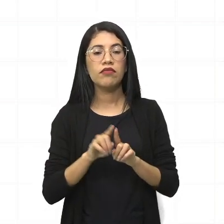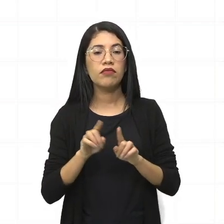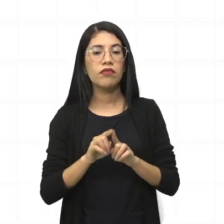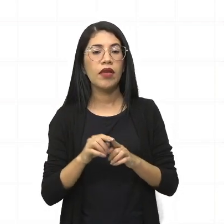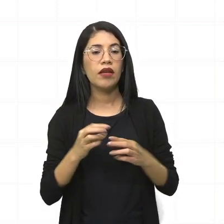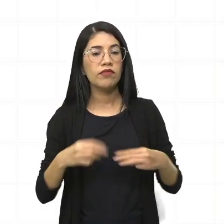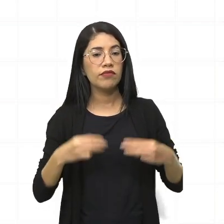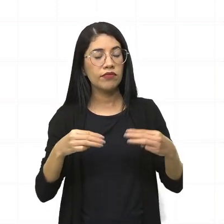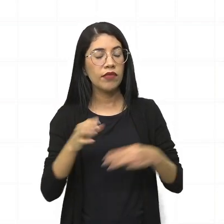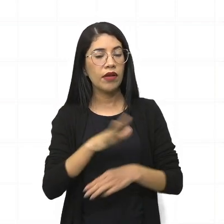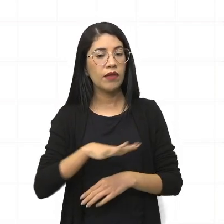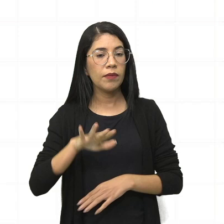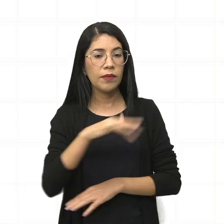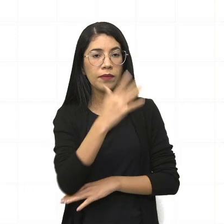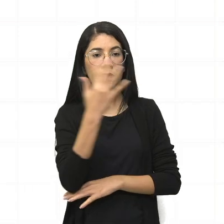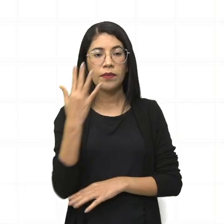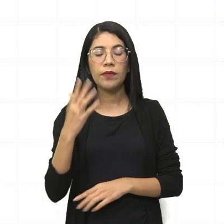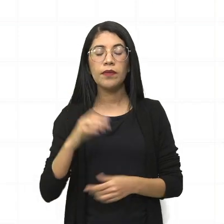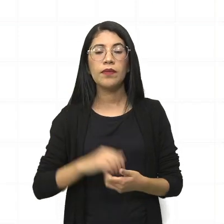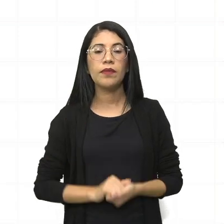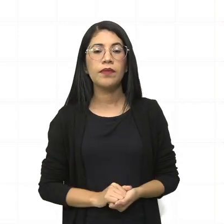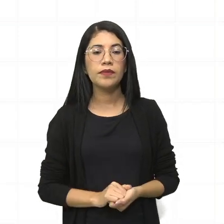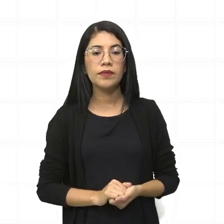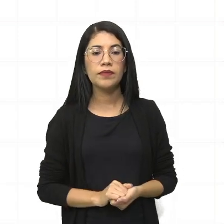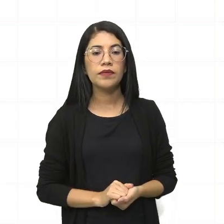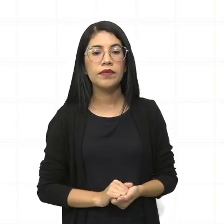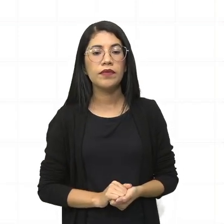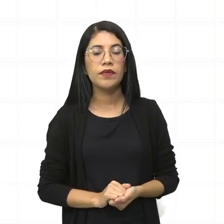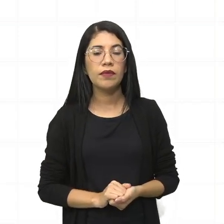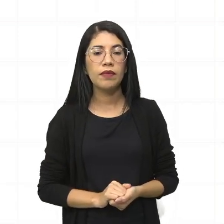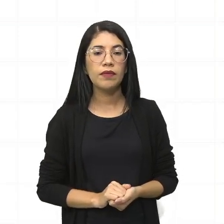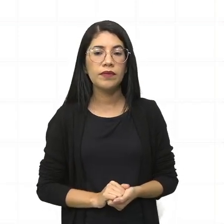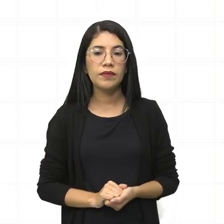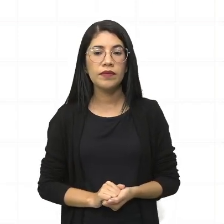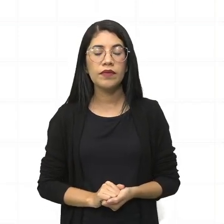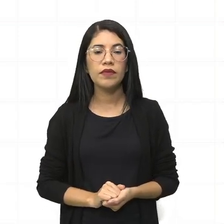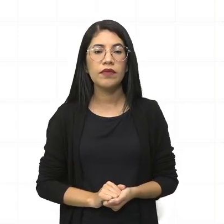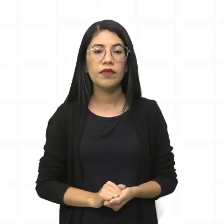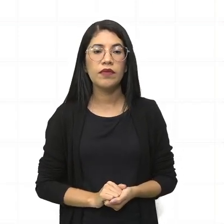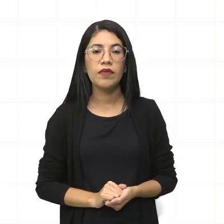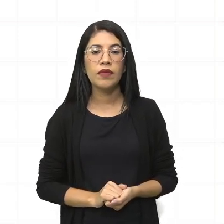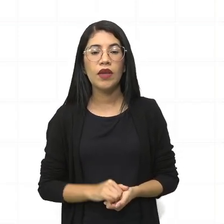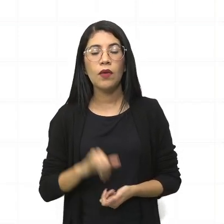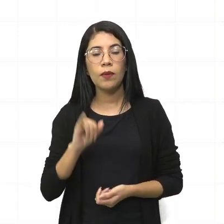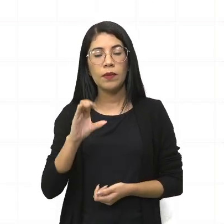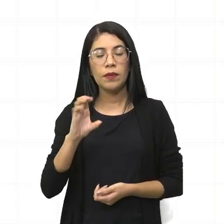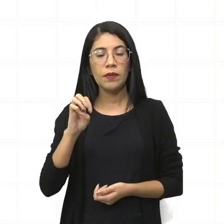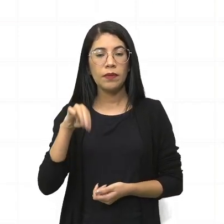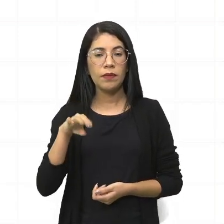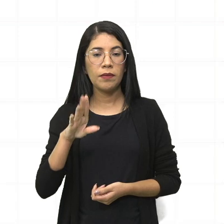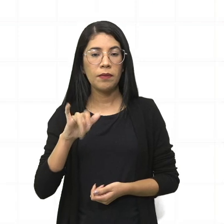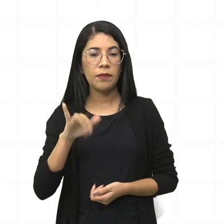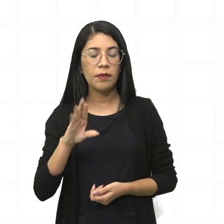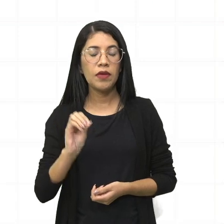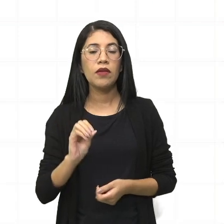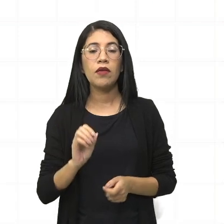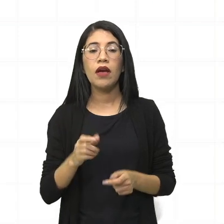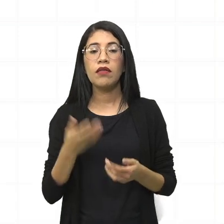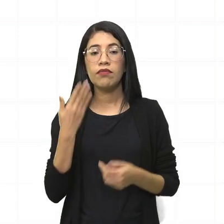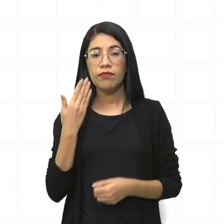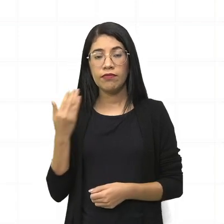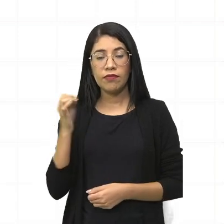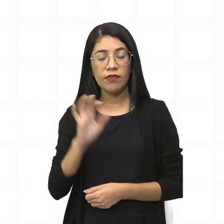e Mudanças do Clima, o Instituto Chico Mendes de Conservação da Biodiversidade, o ICMBio. E aí vocês podem também